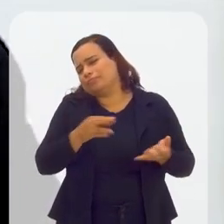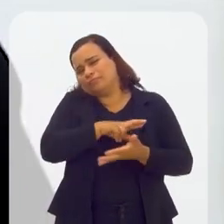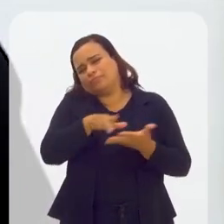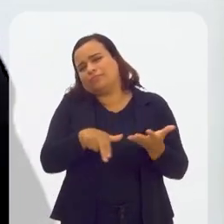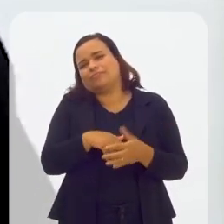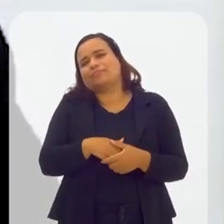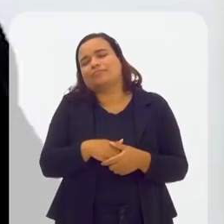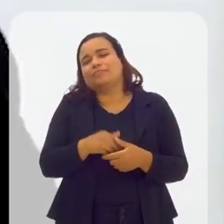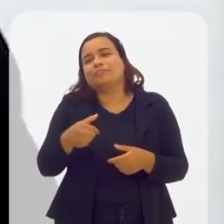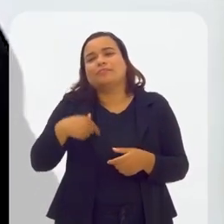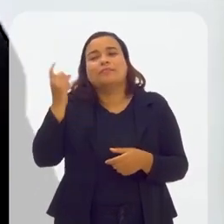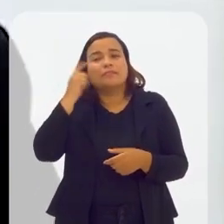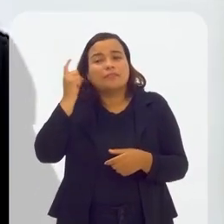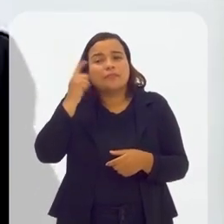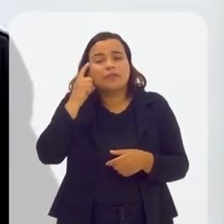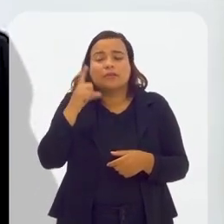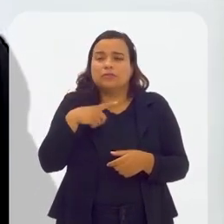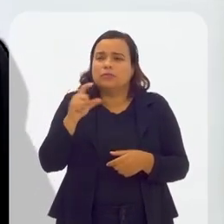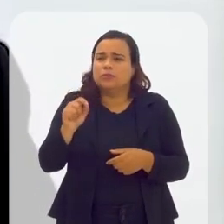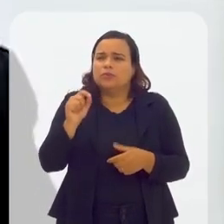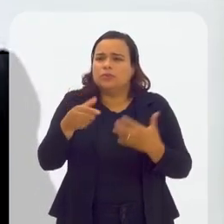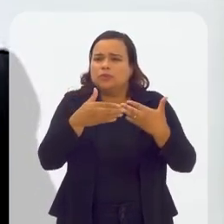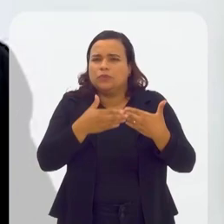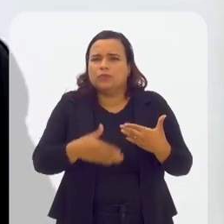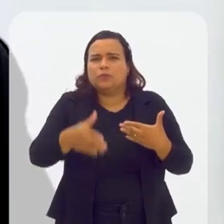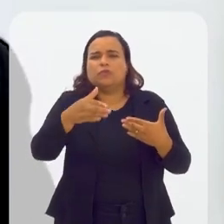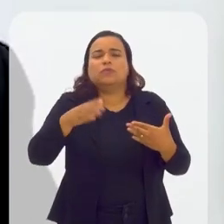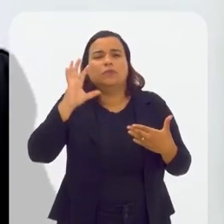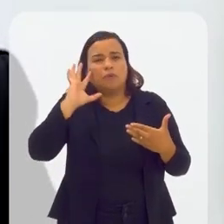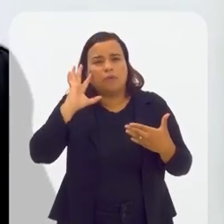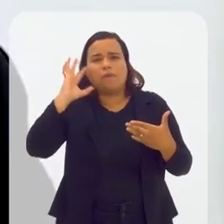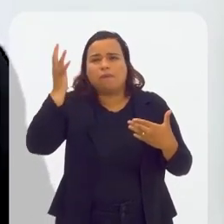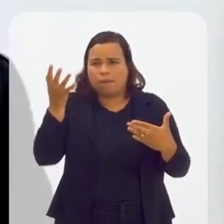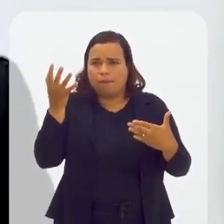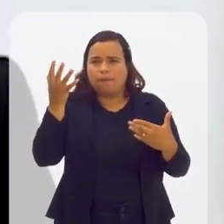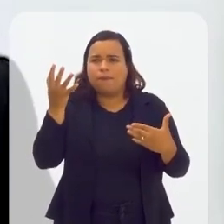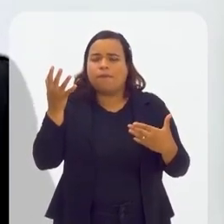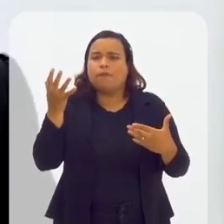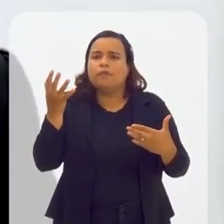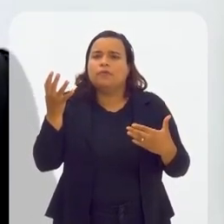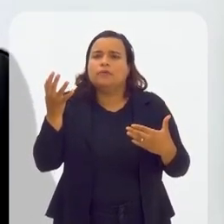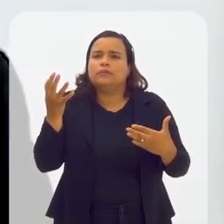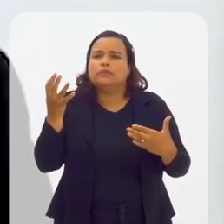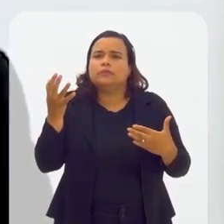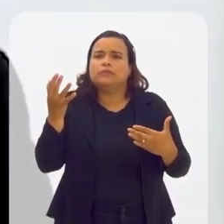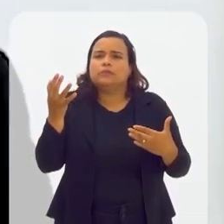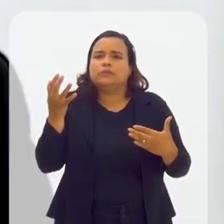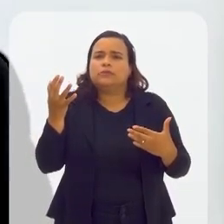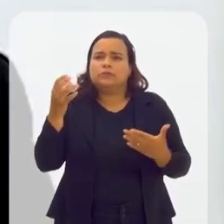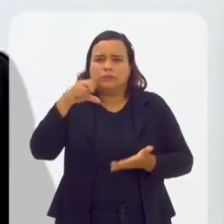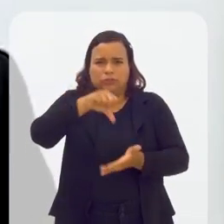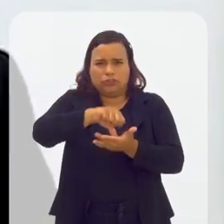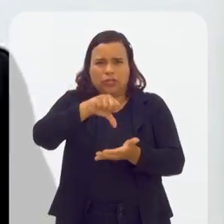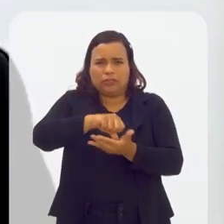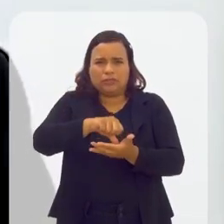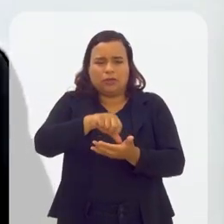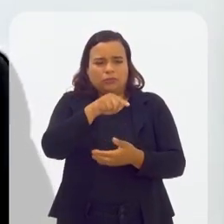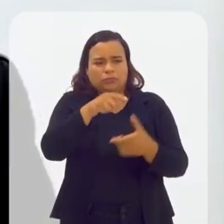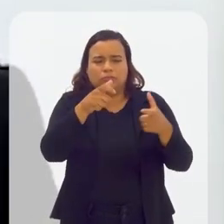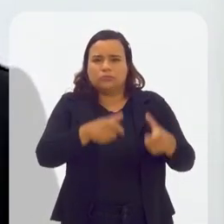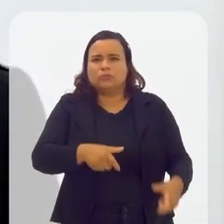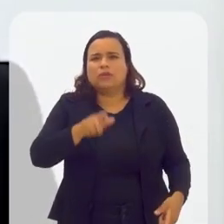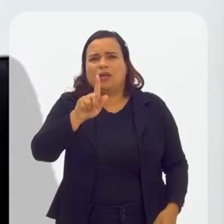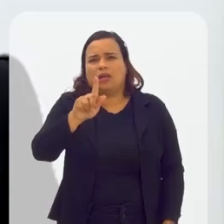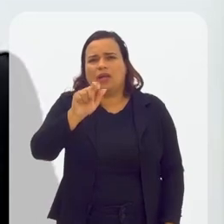Por exemplo, eu considero aqui que a partir da solução da estação